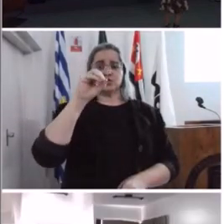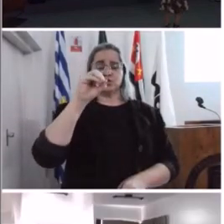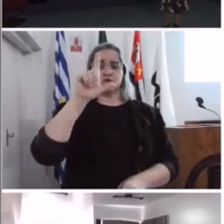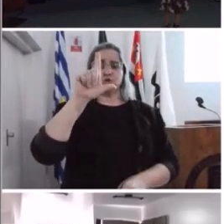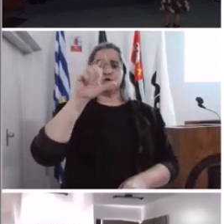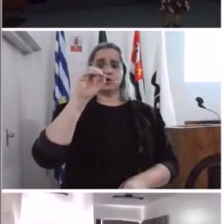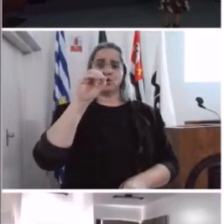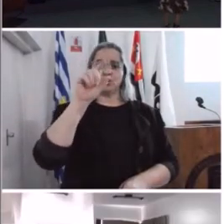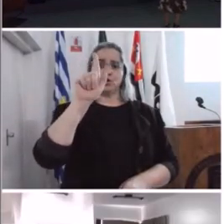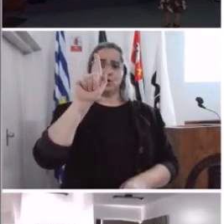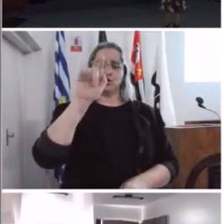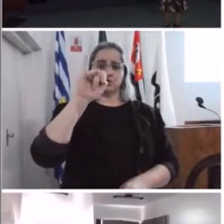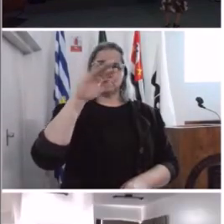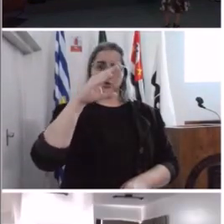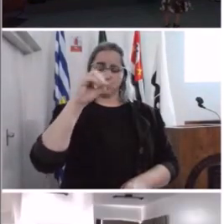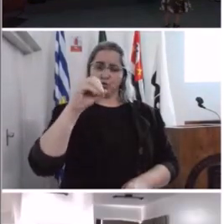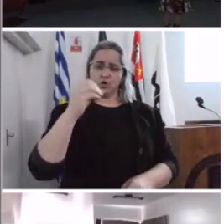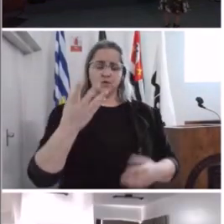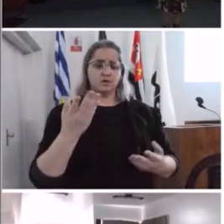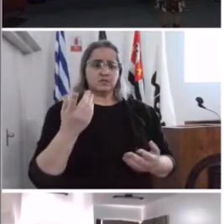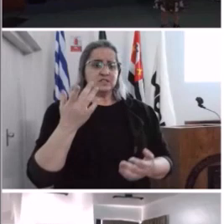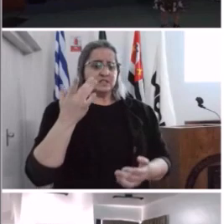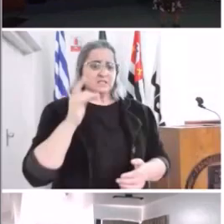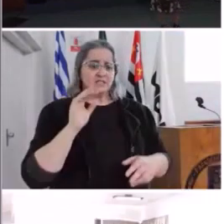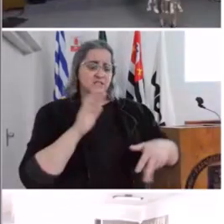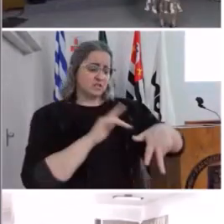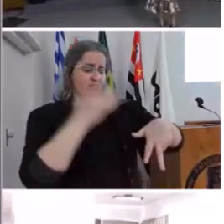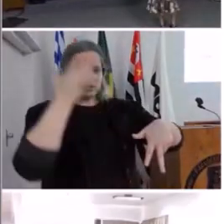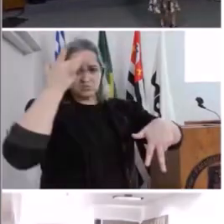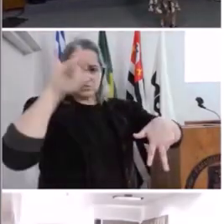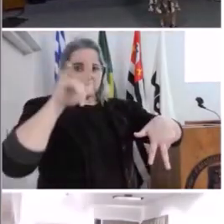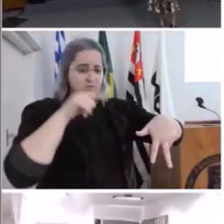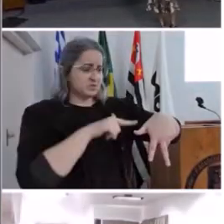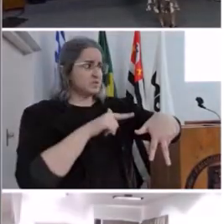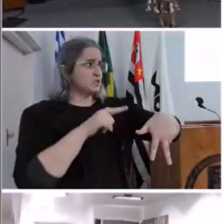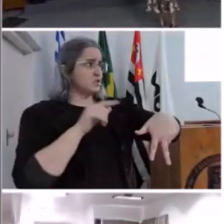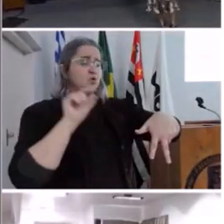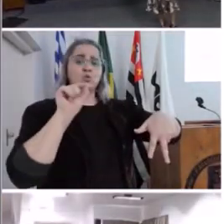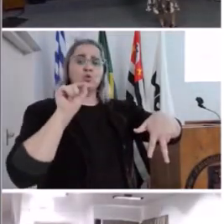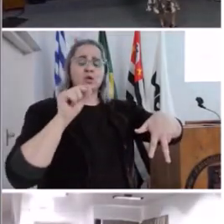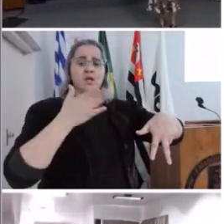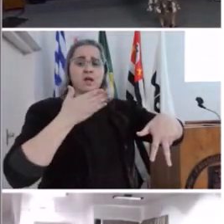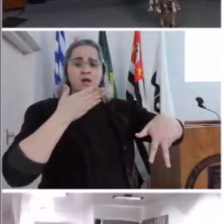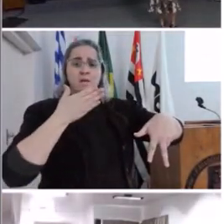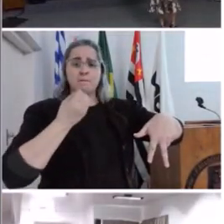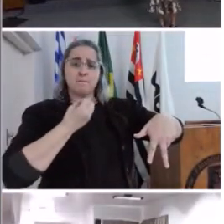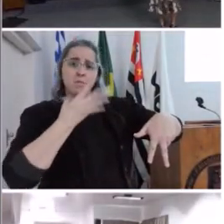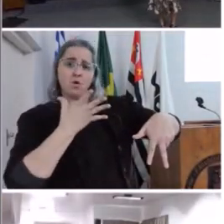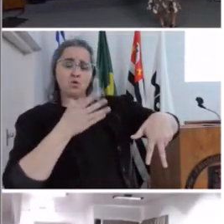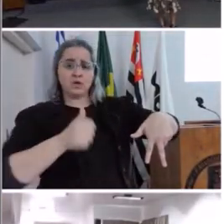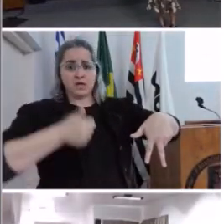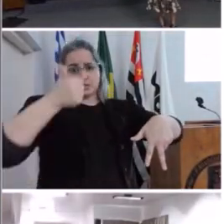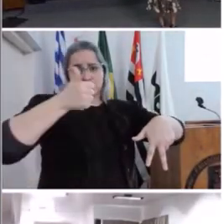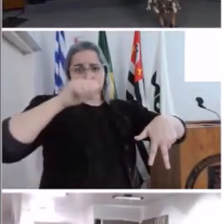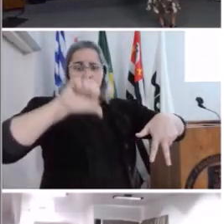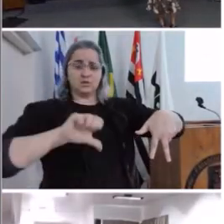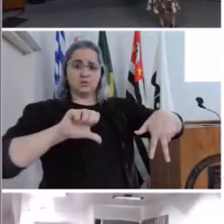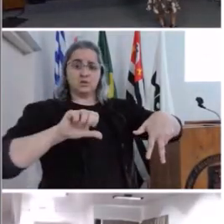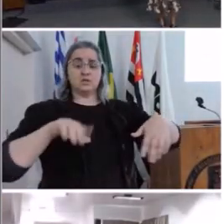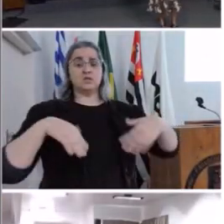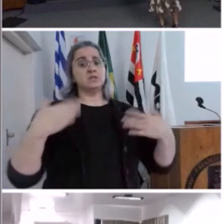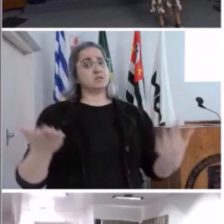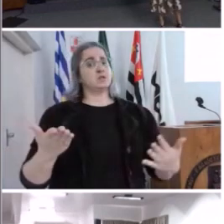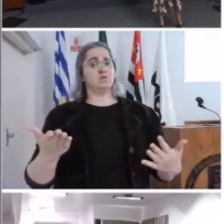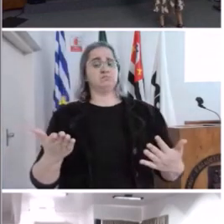o normal, como que vocês vão poder identificar que o paciente está tendo alguma alteração? Então, a fisiologia ela é fundamental. Né?